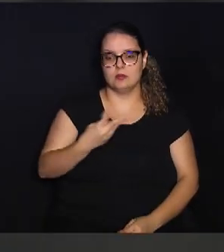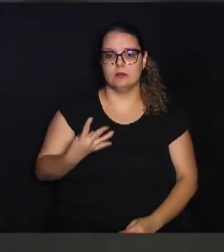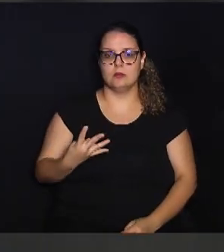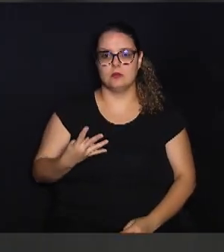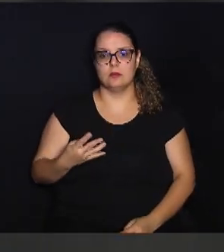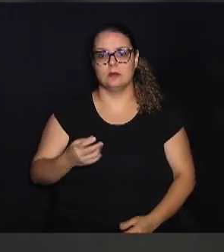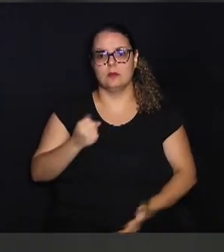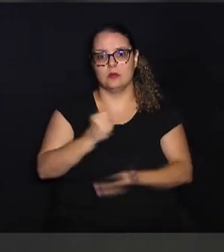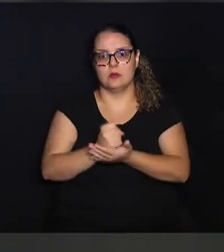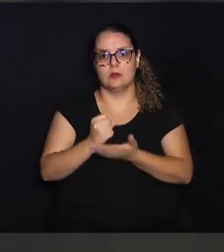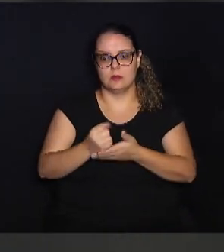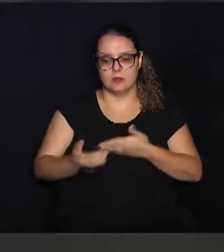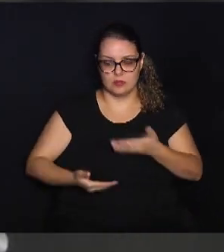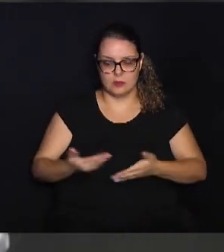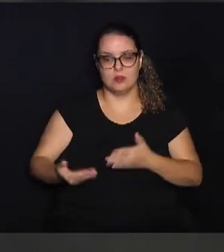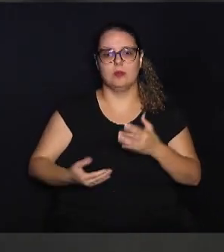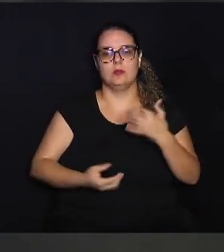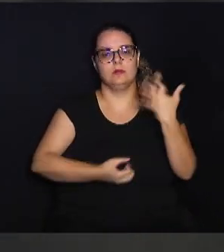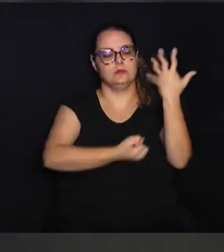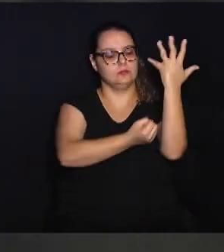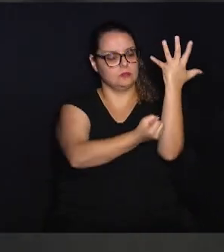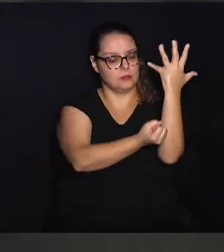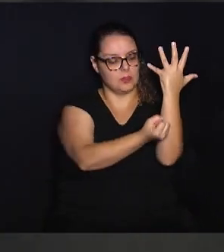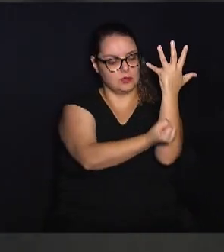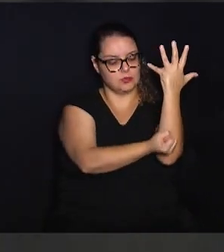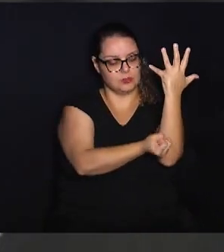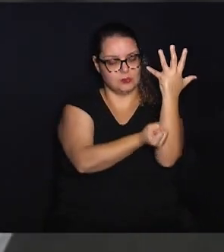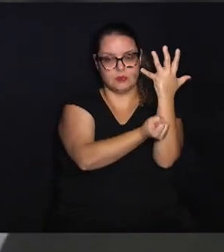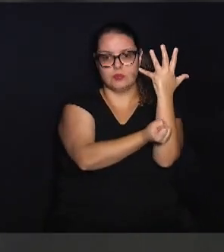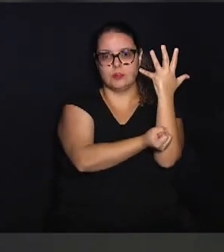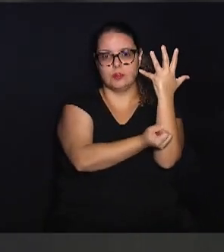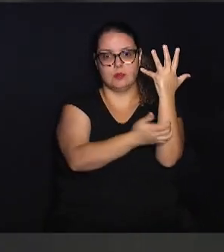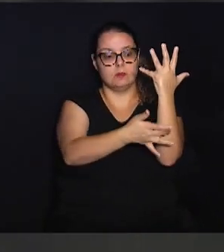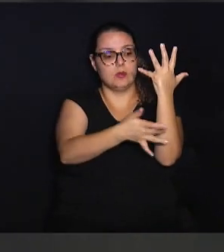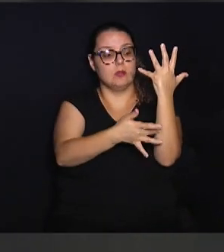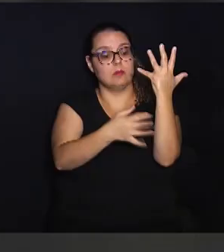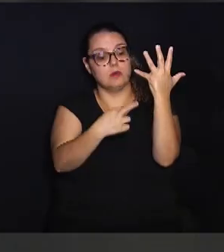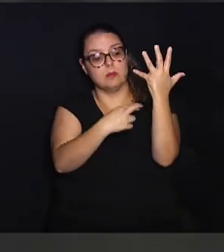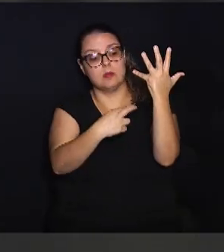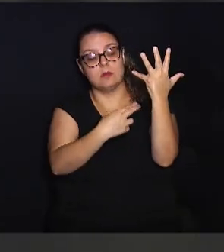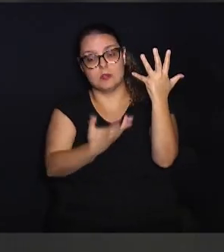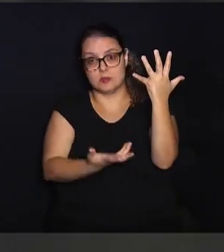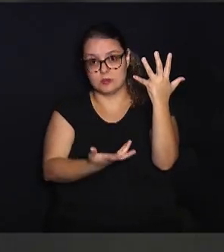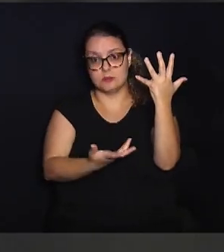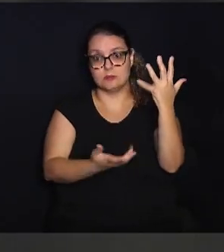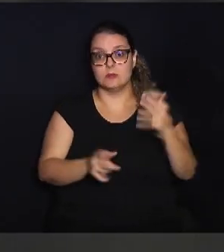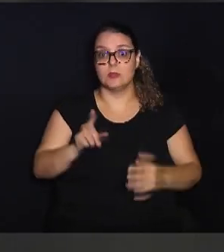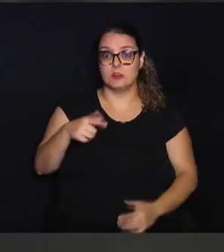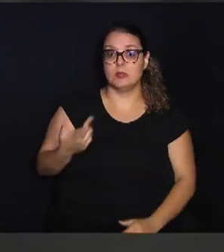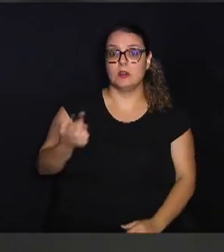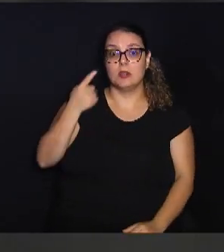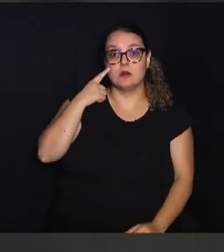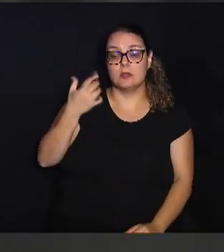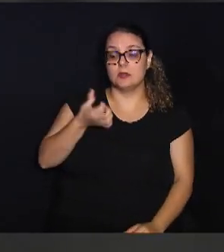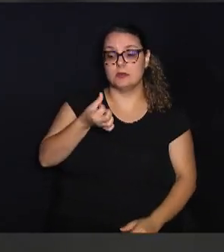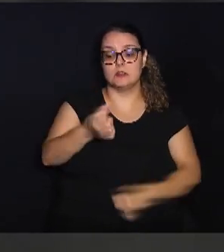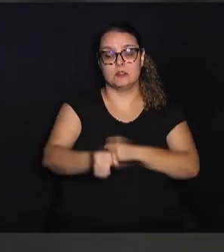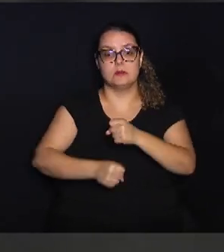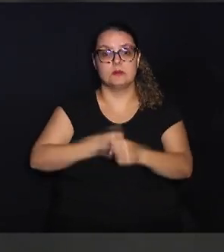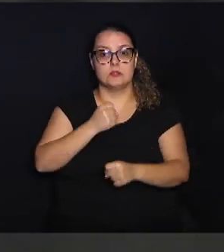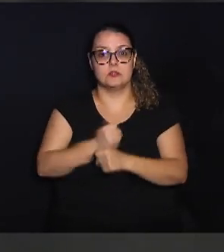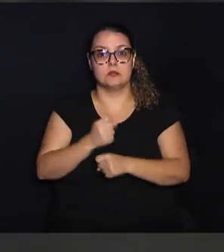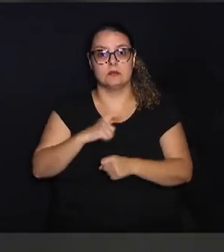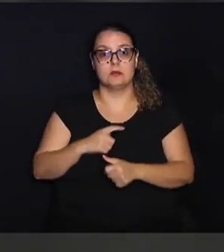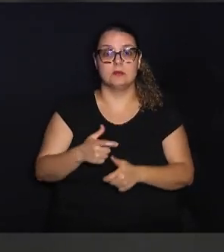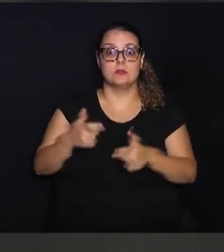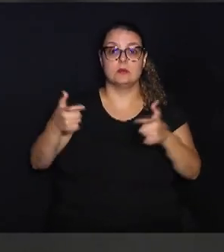de monitoramento, tomografia de árvores, equipamento para ver a saúde das árvores, e aí ele estima que em 6 anos ele vai ter a